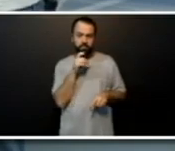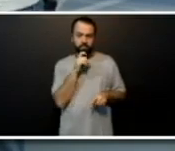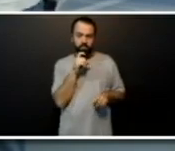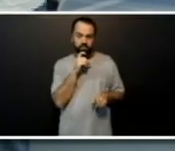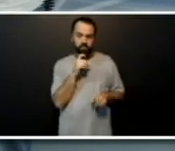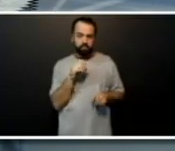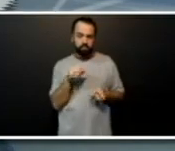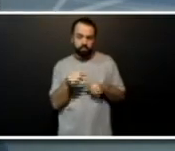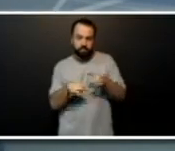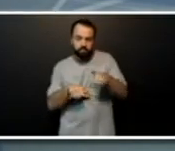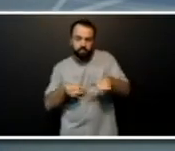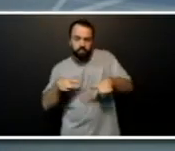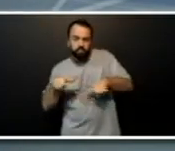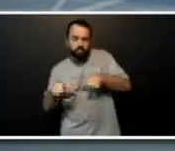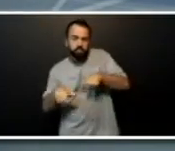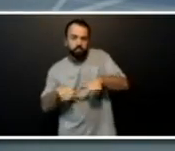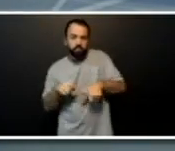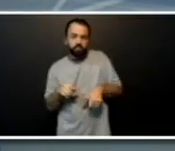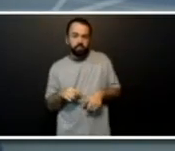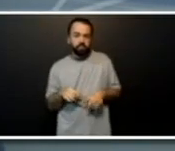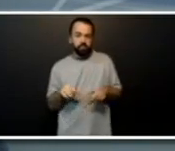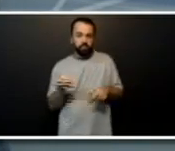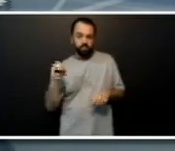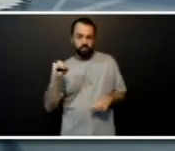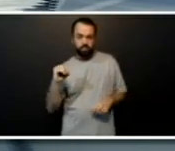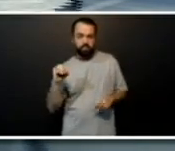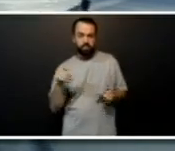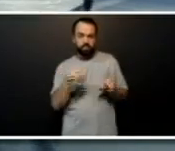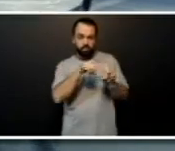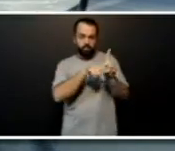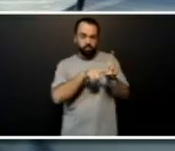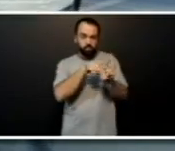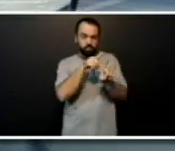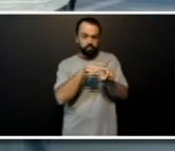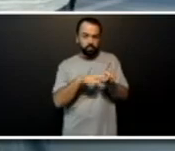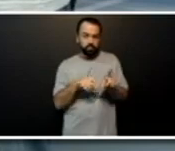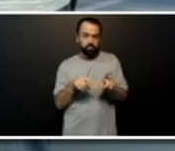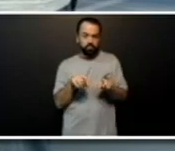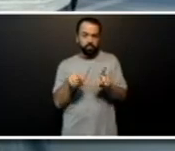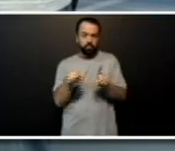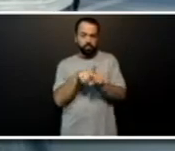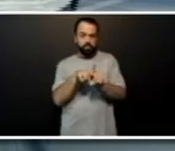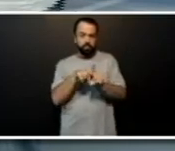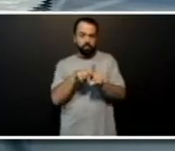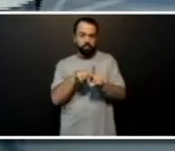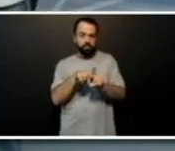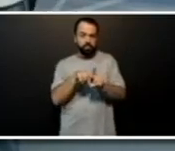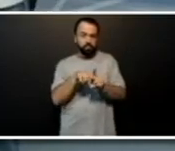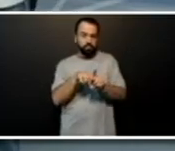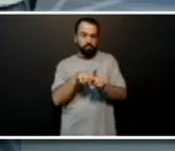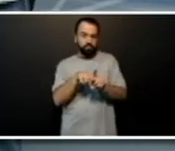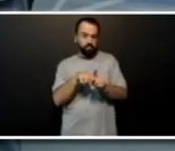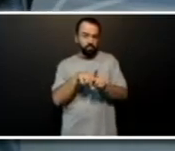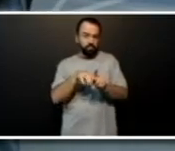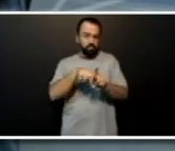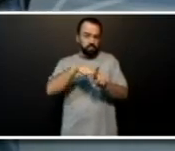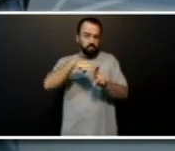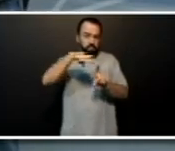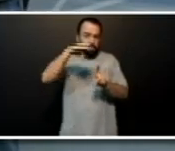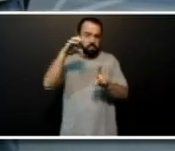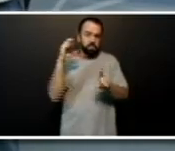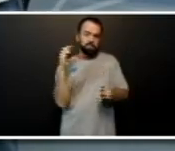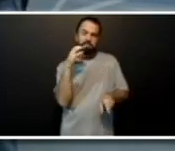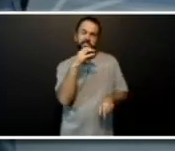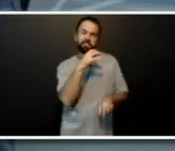gelo. É meu ponto 0. Toda temperatura mais quente